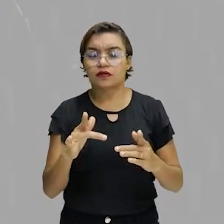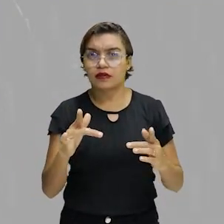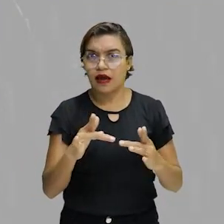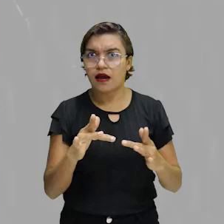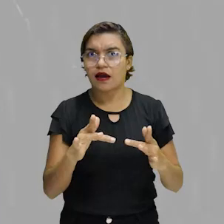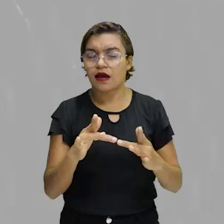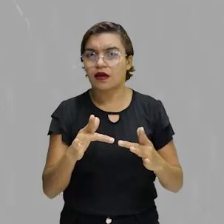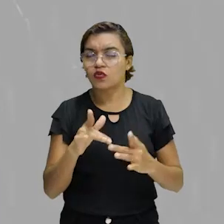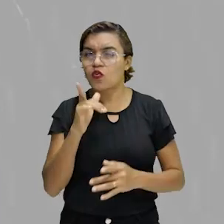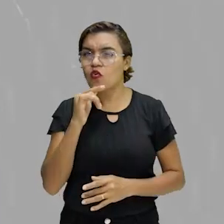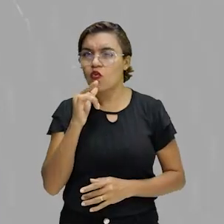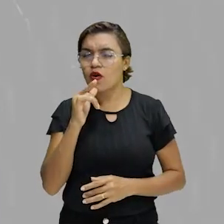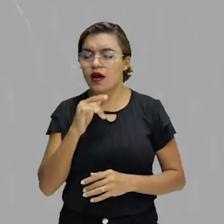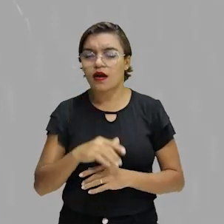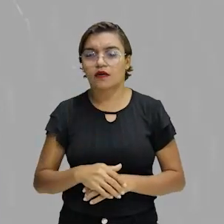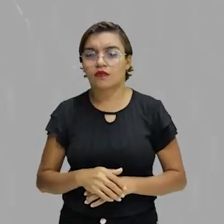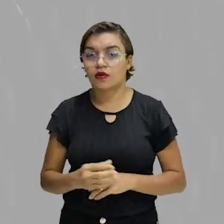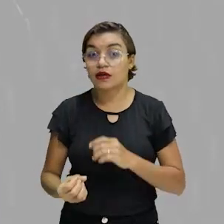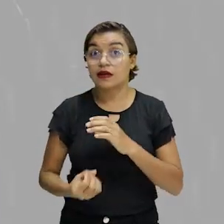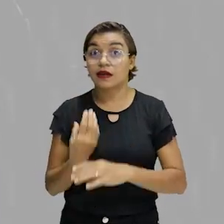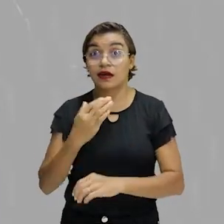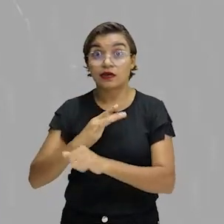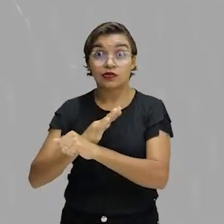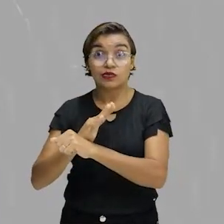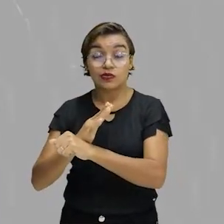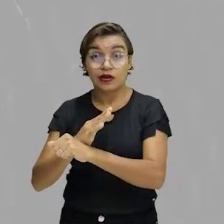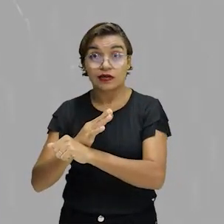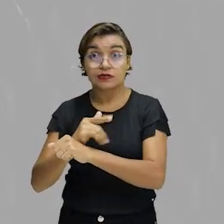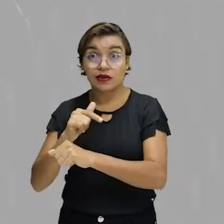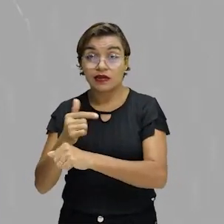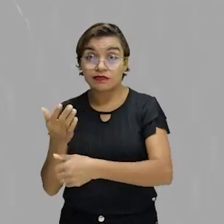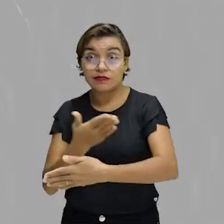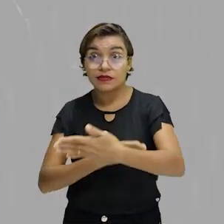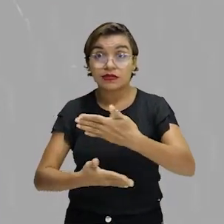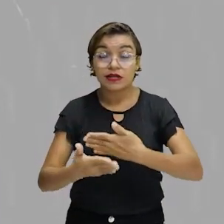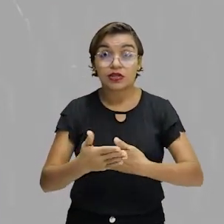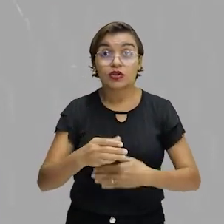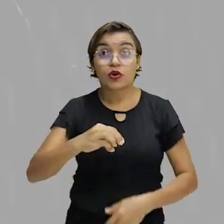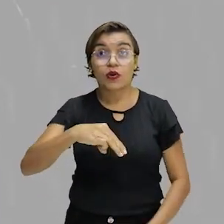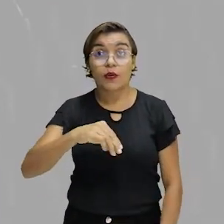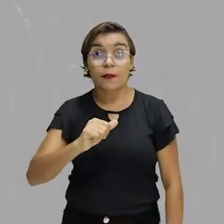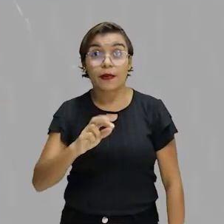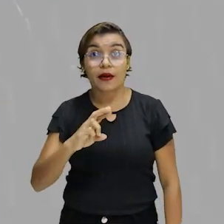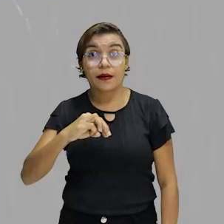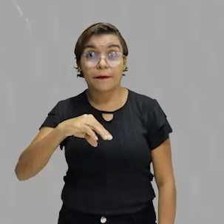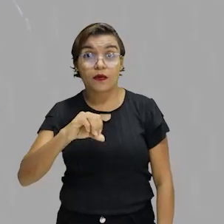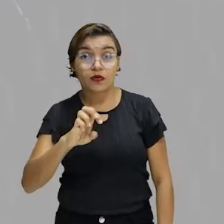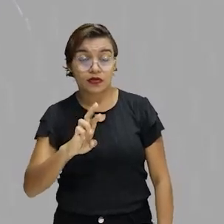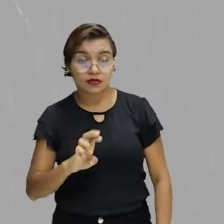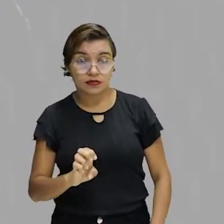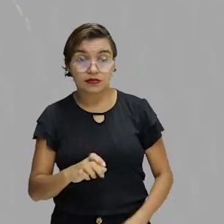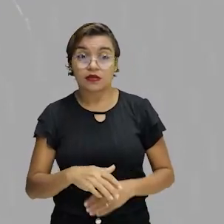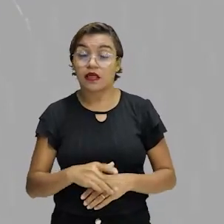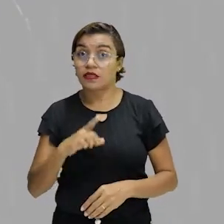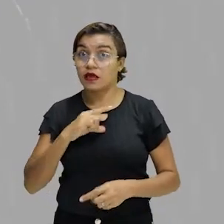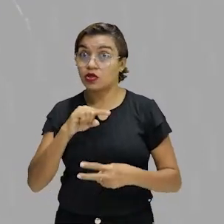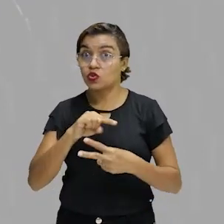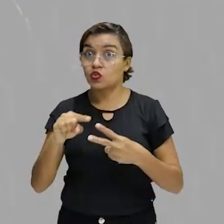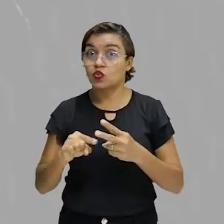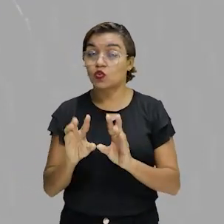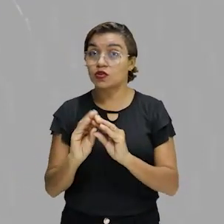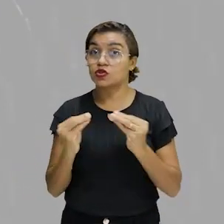so4 que é um ácido esse esse áo ele vai interagir com o mármore que é o cac3 turminha eu tenho duas